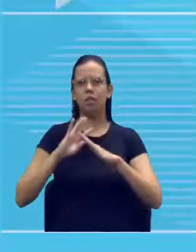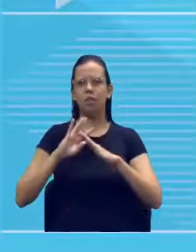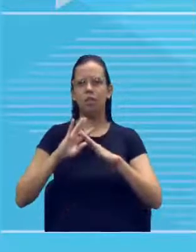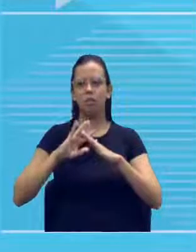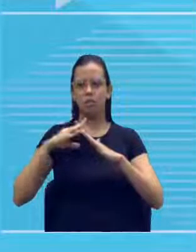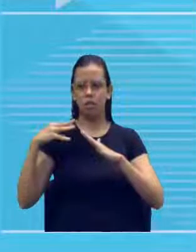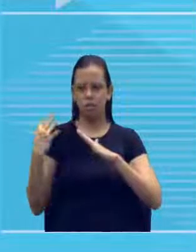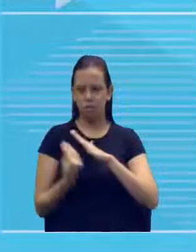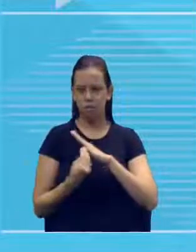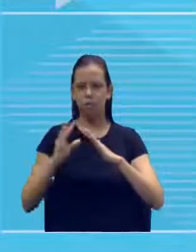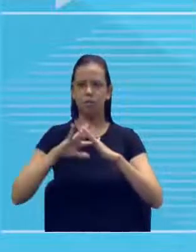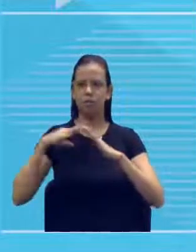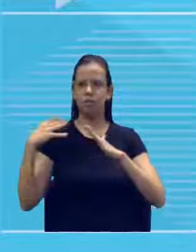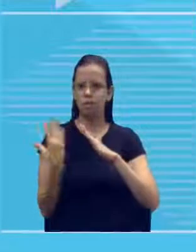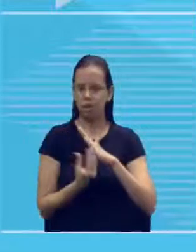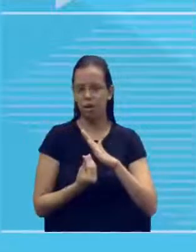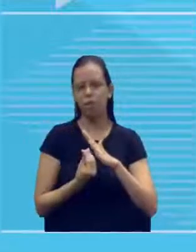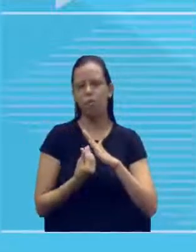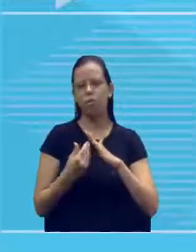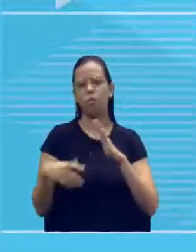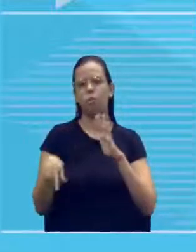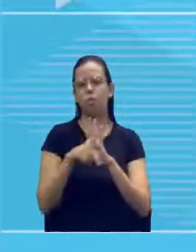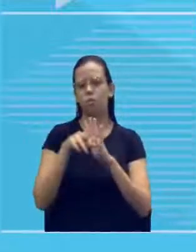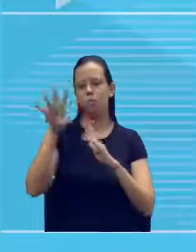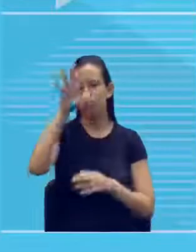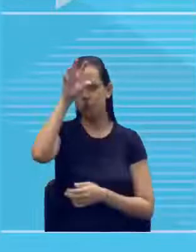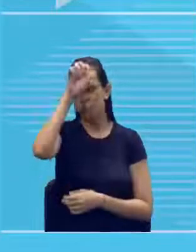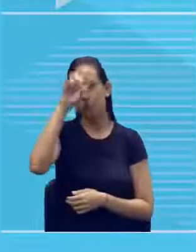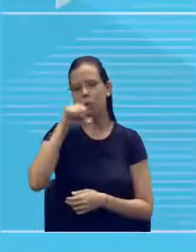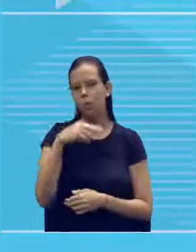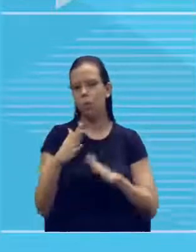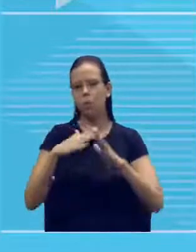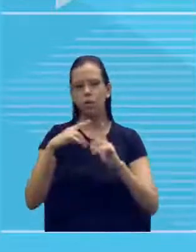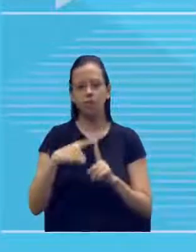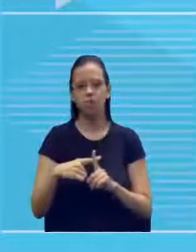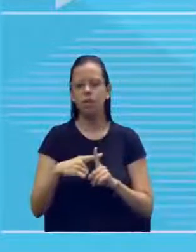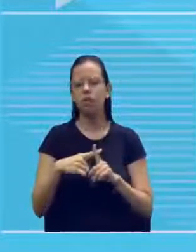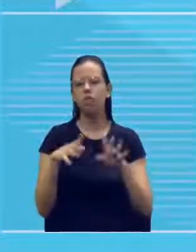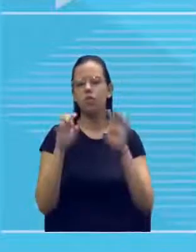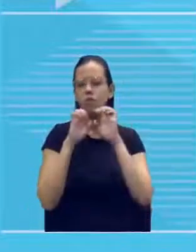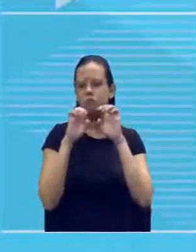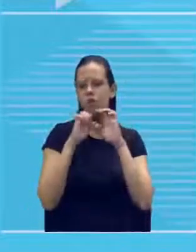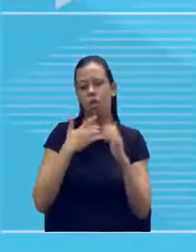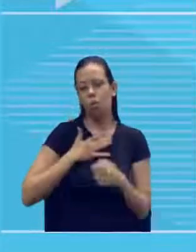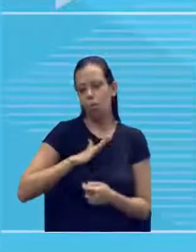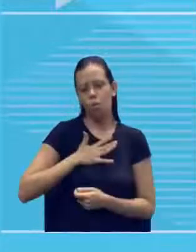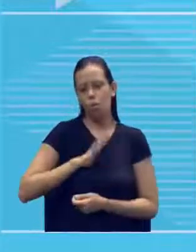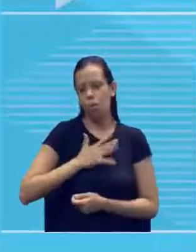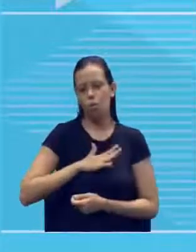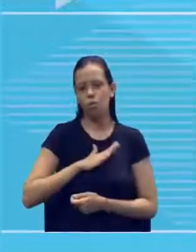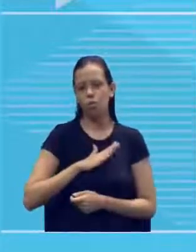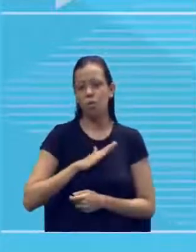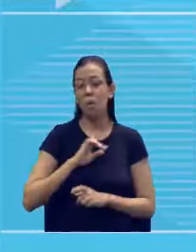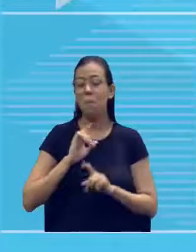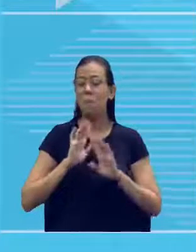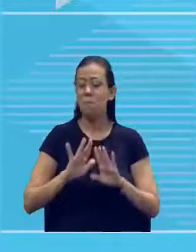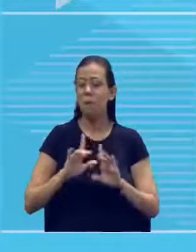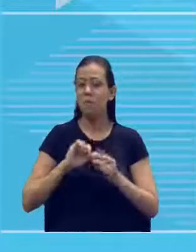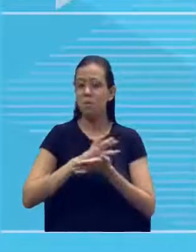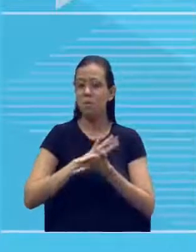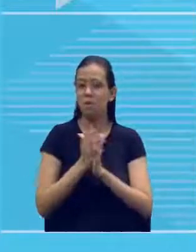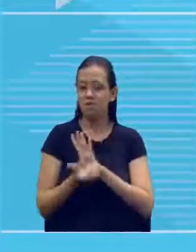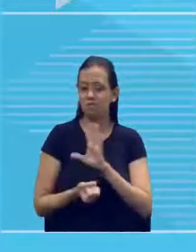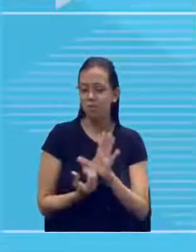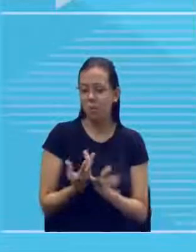gosto de passar perto na igreja evangélica. Ah, não gosto, né? E esses preconceitos, eles vêm gerados aí desde